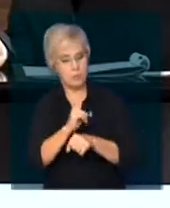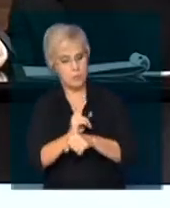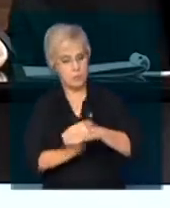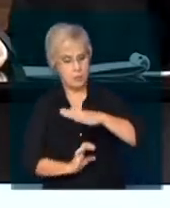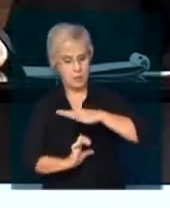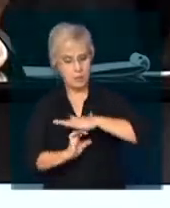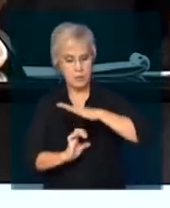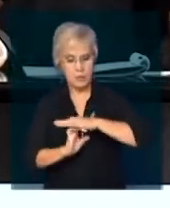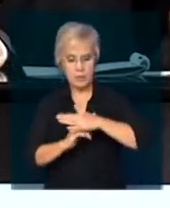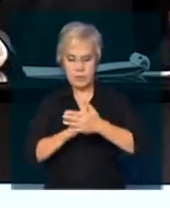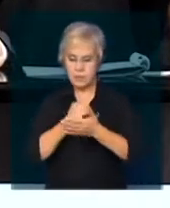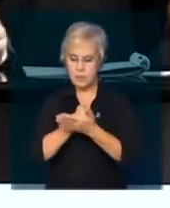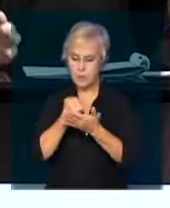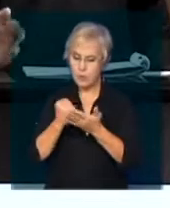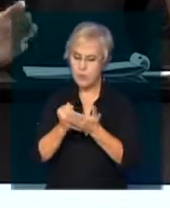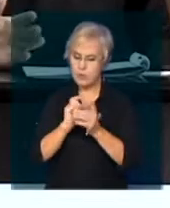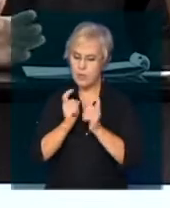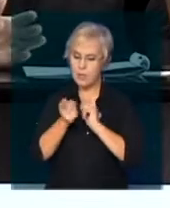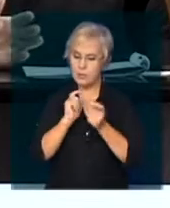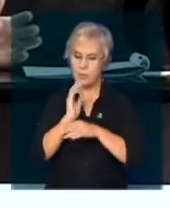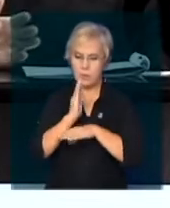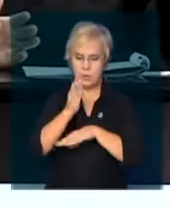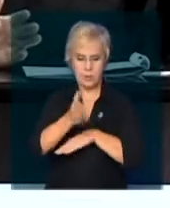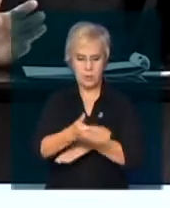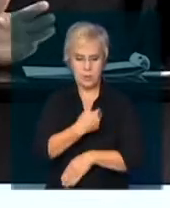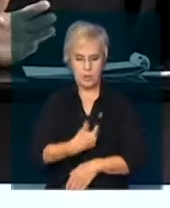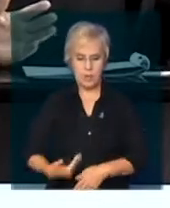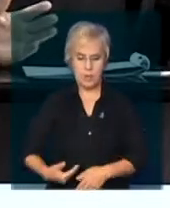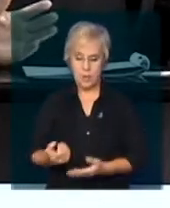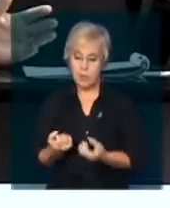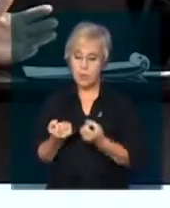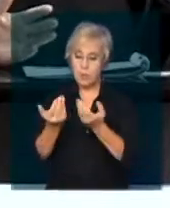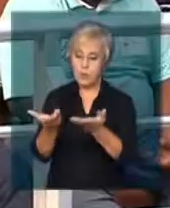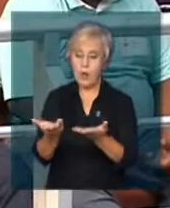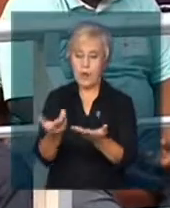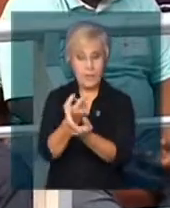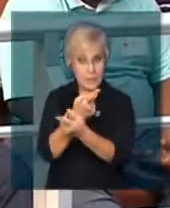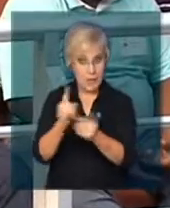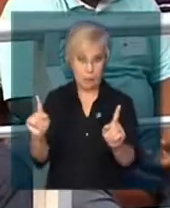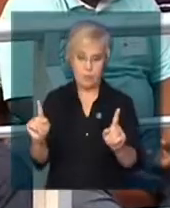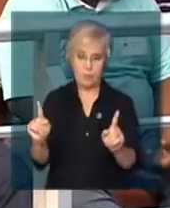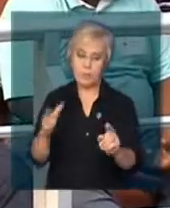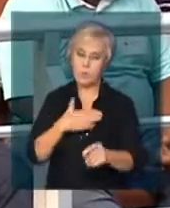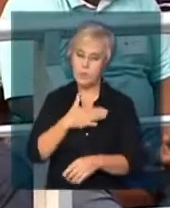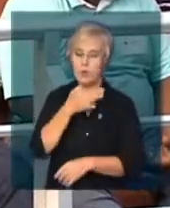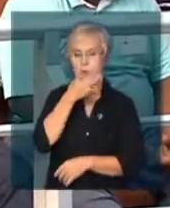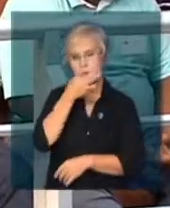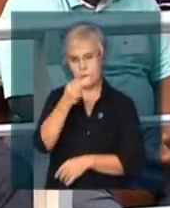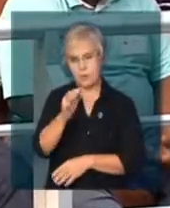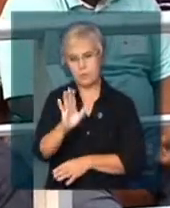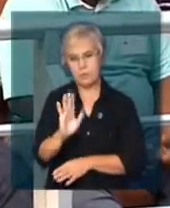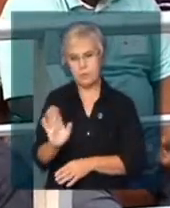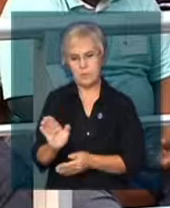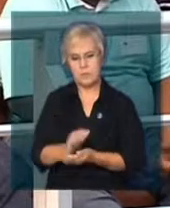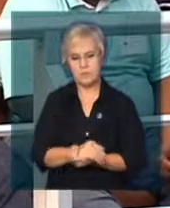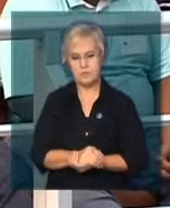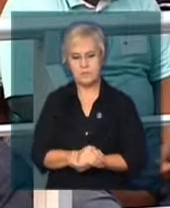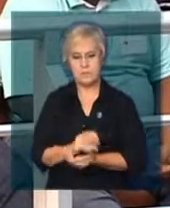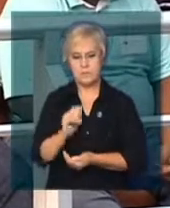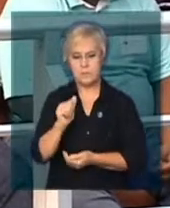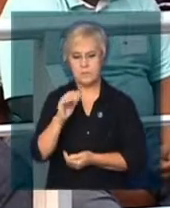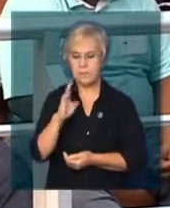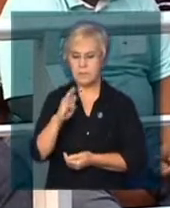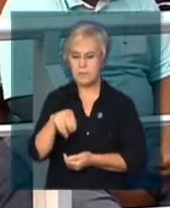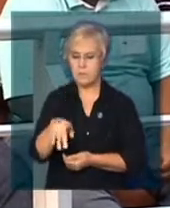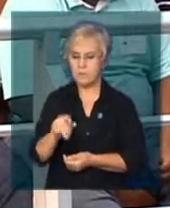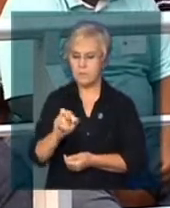tenha contrato com a administração pública não deveria doar. Essa é a minha opinião pessoal. Abner Ferreira: qual